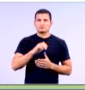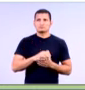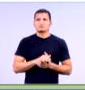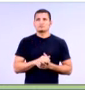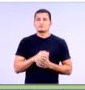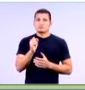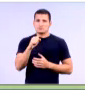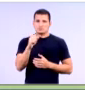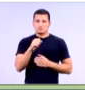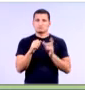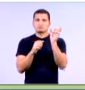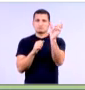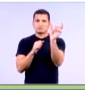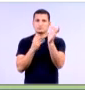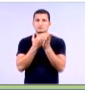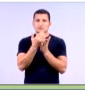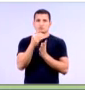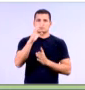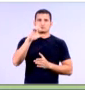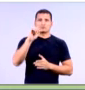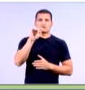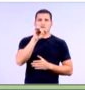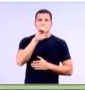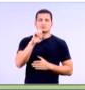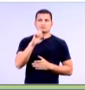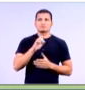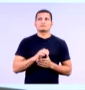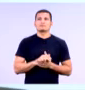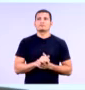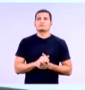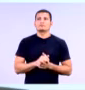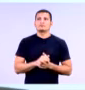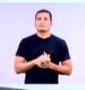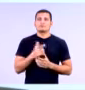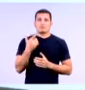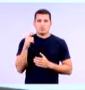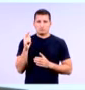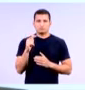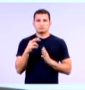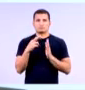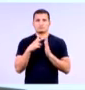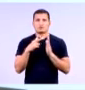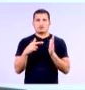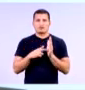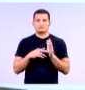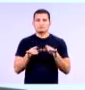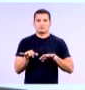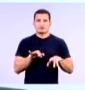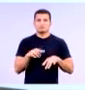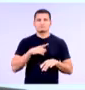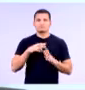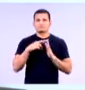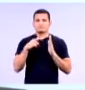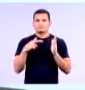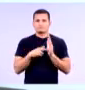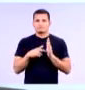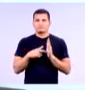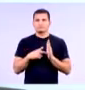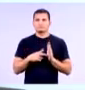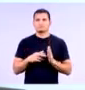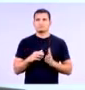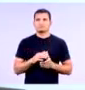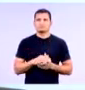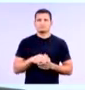no início da classe, né? Outro detalhe, regras. A gente adora, programação é cheio de regras, né?